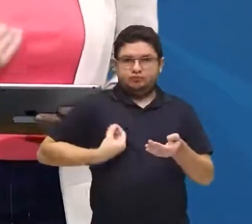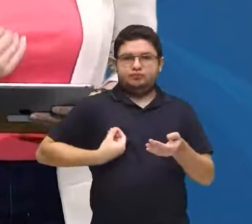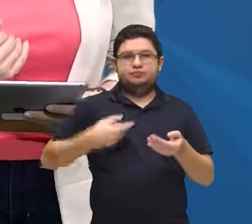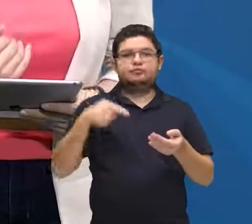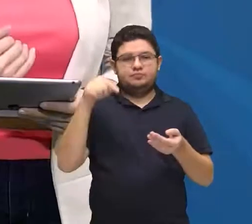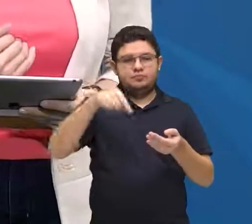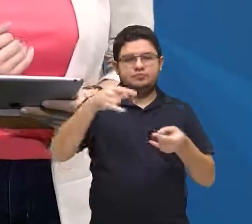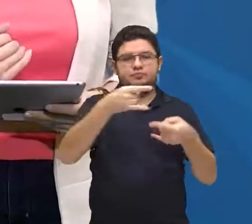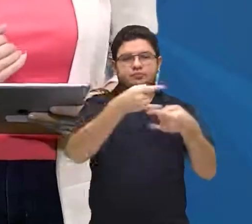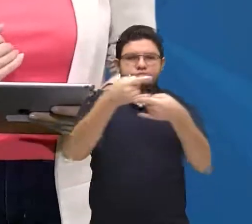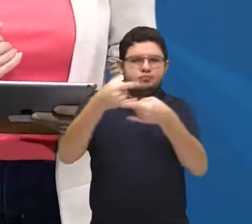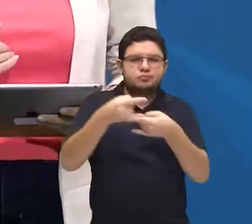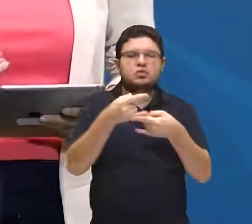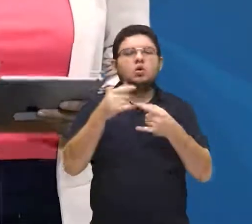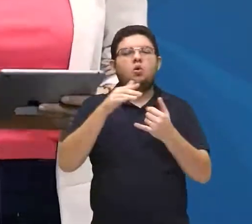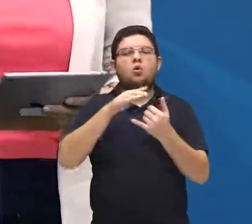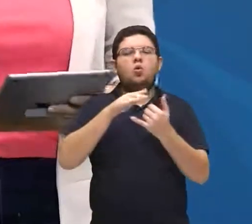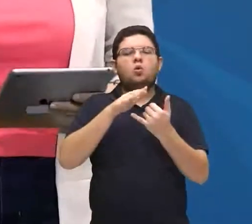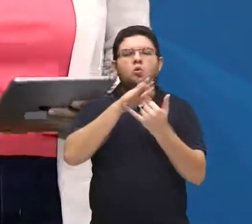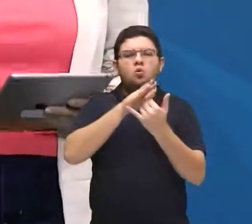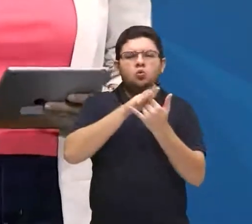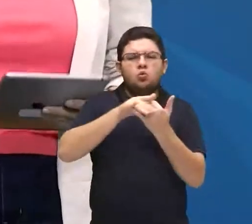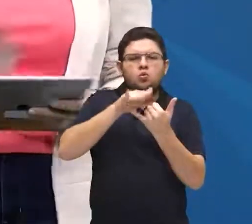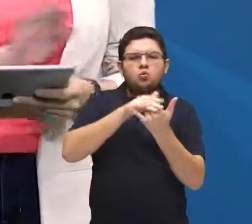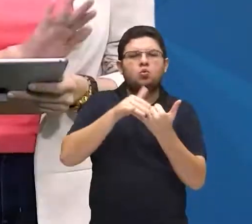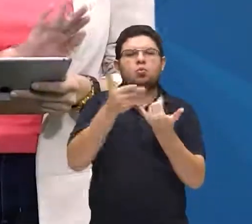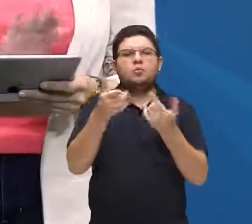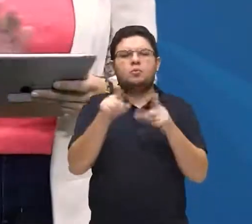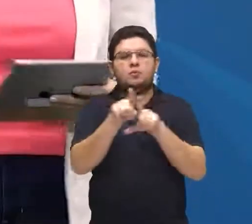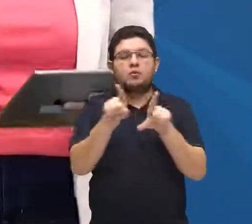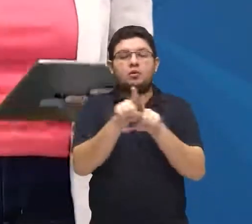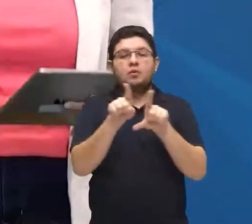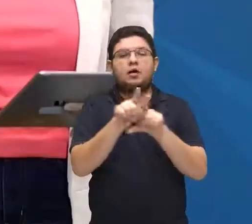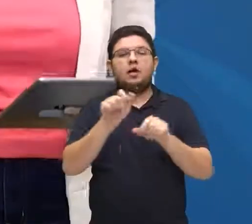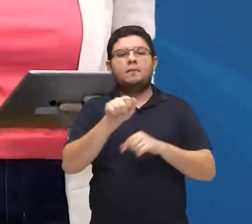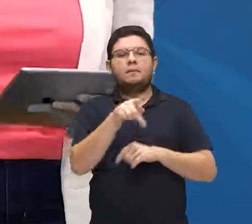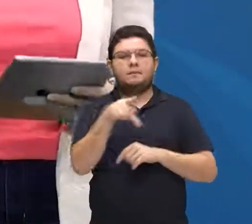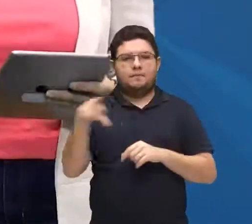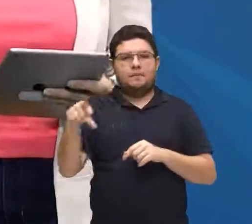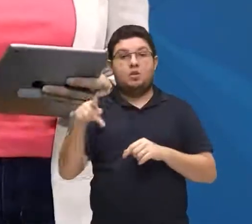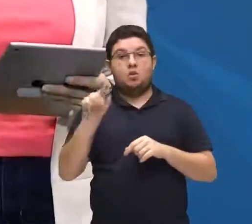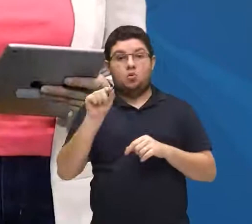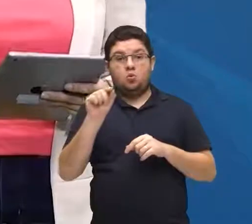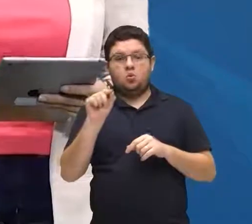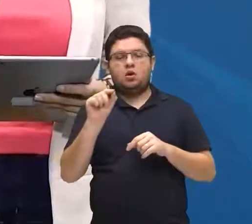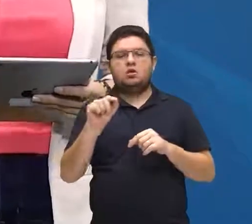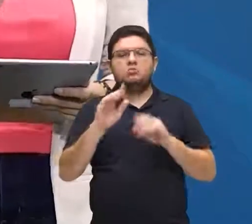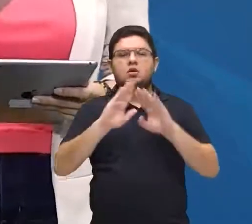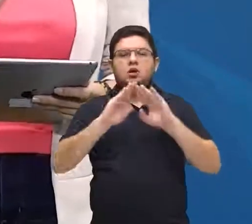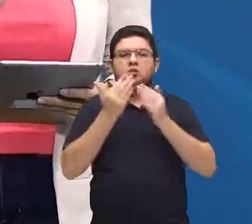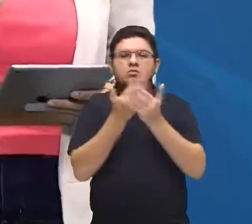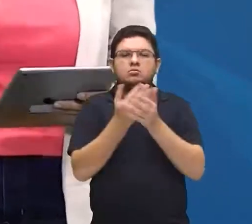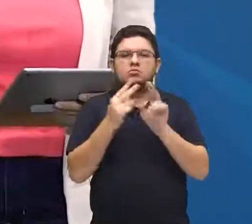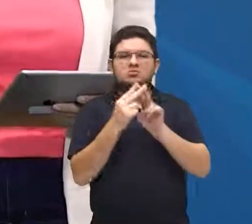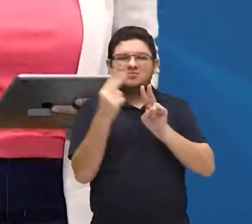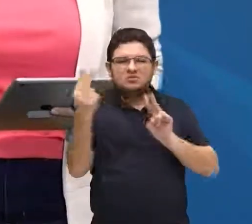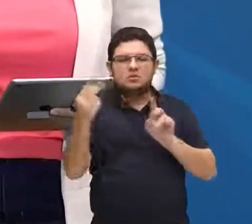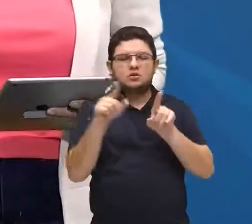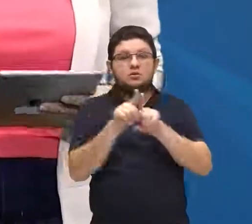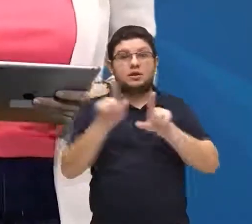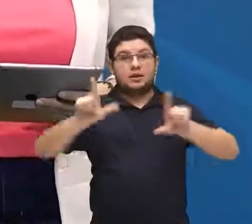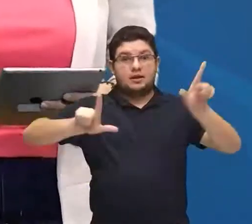nosso aplicativo Aula em Casa, estamos também na TV, tá? Mas todo mundo tem que participar. E vamos prestar